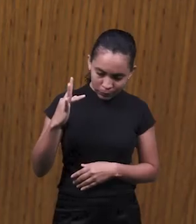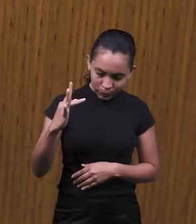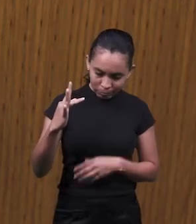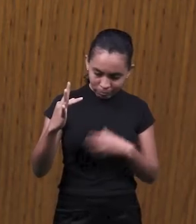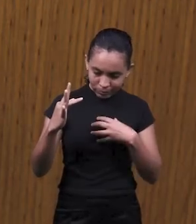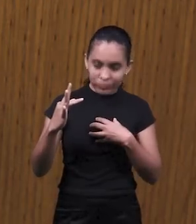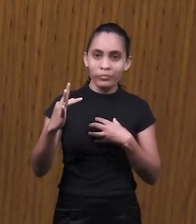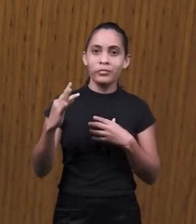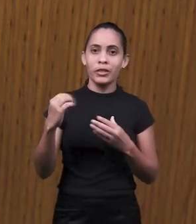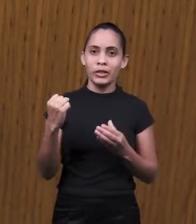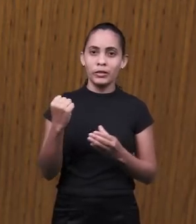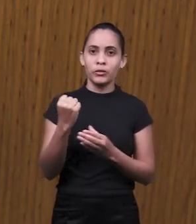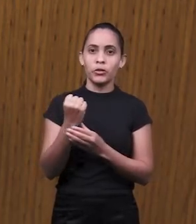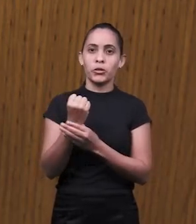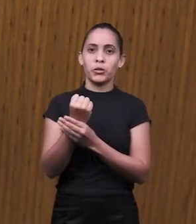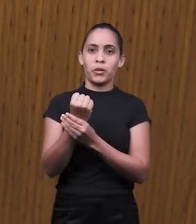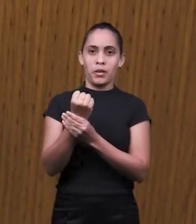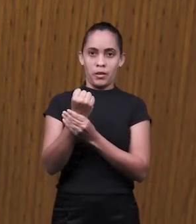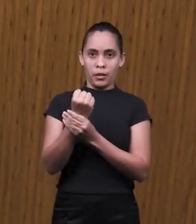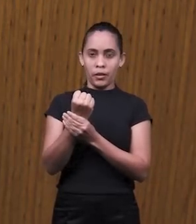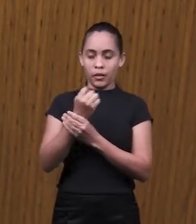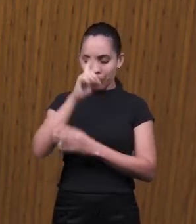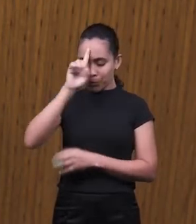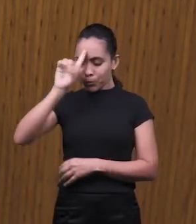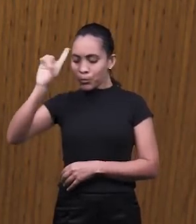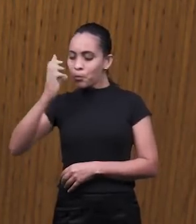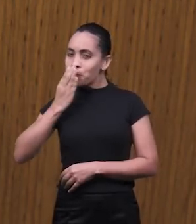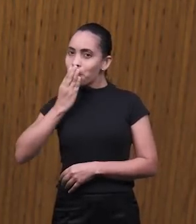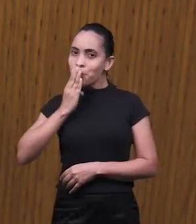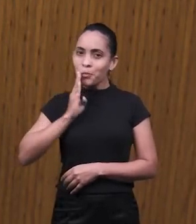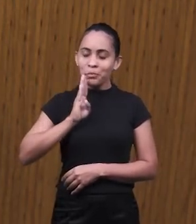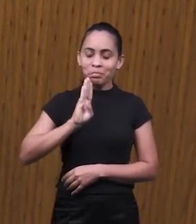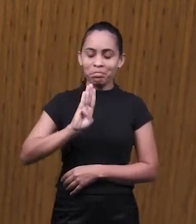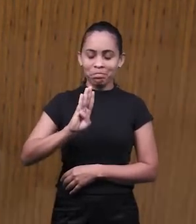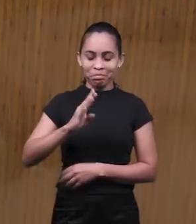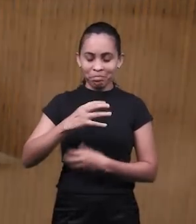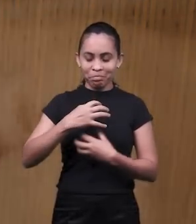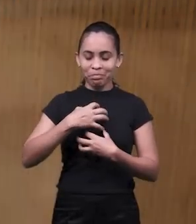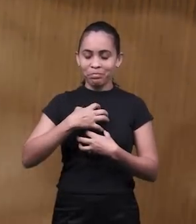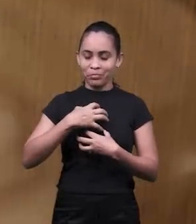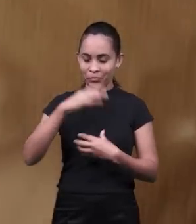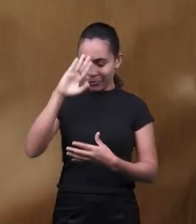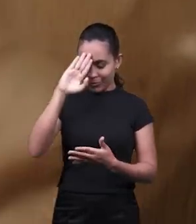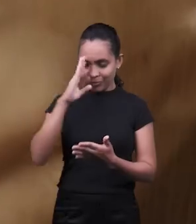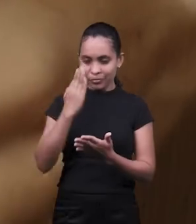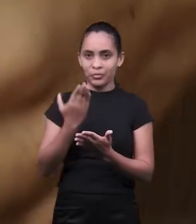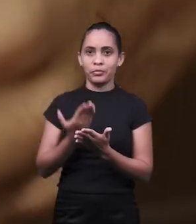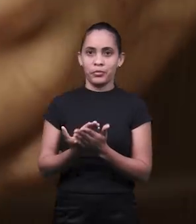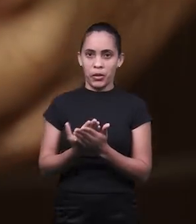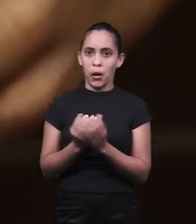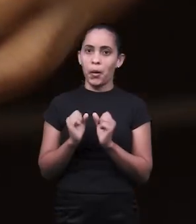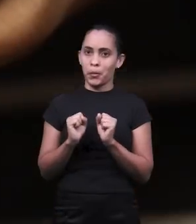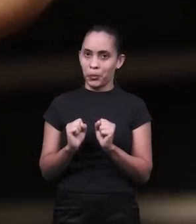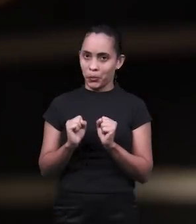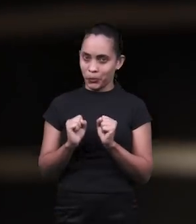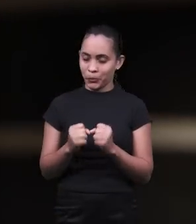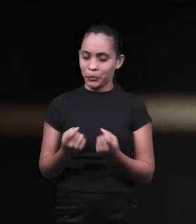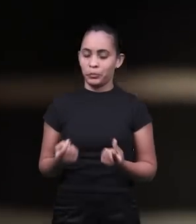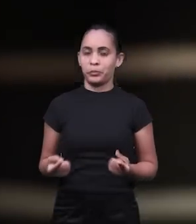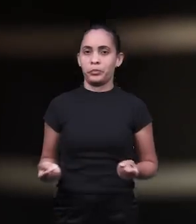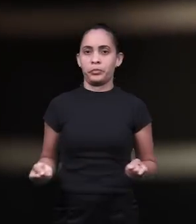estou seguro nas promessas do meu Deus.